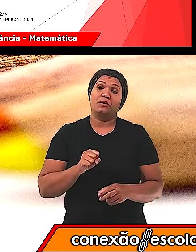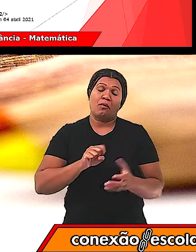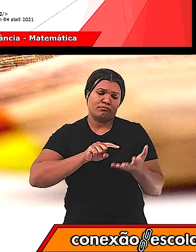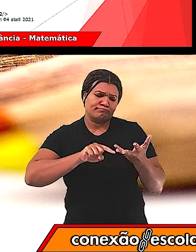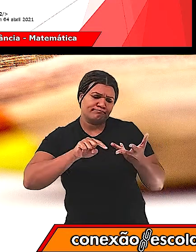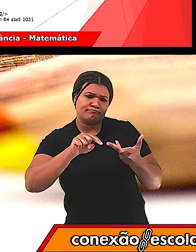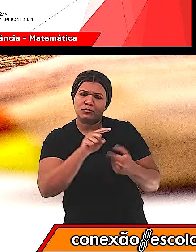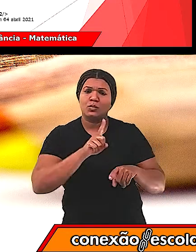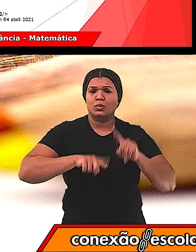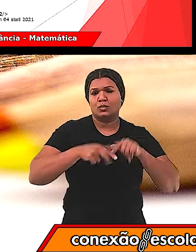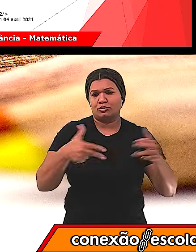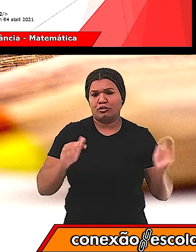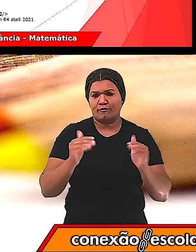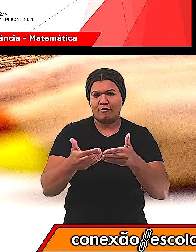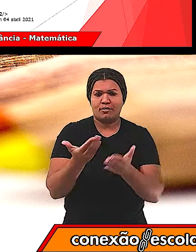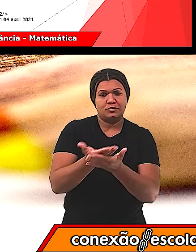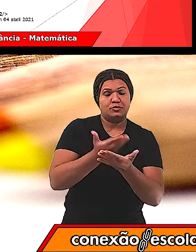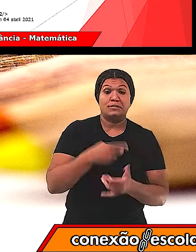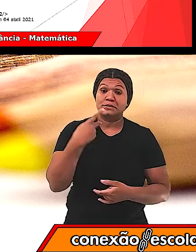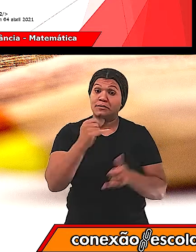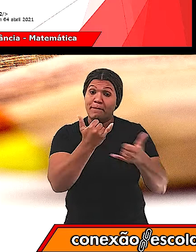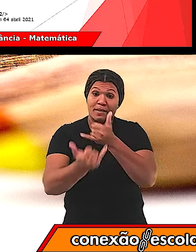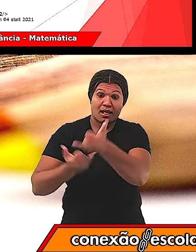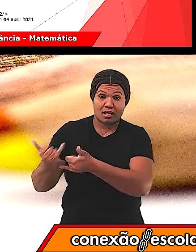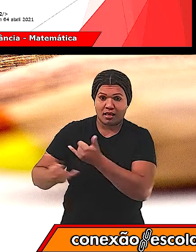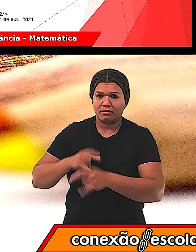objetos escolares, os seus brinquedos,